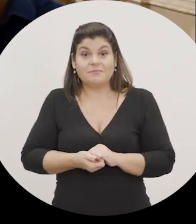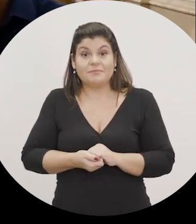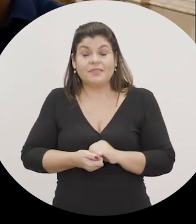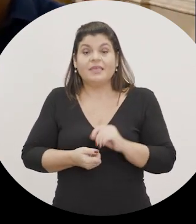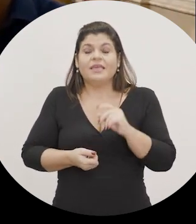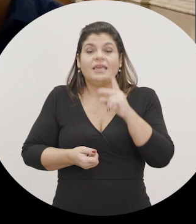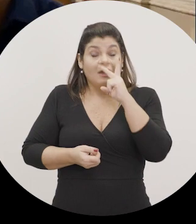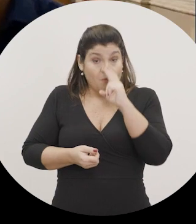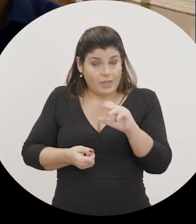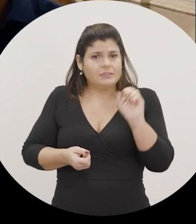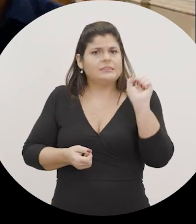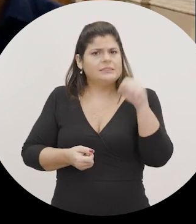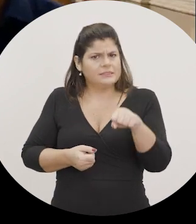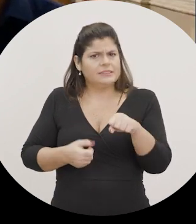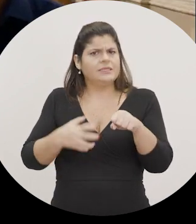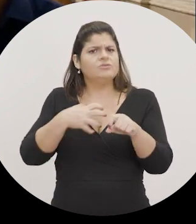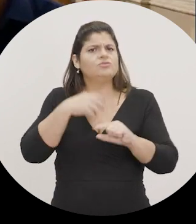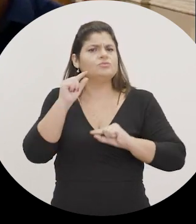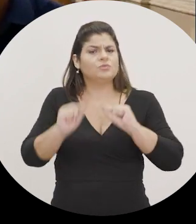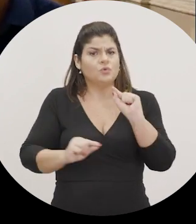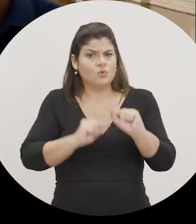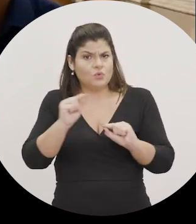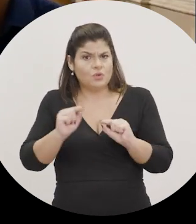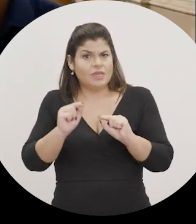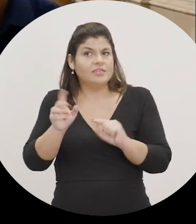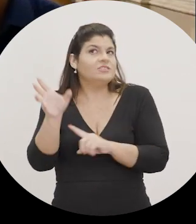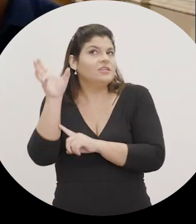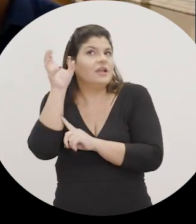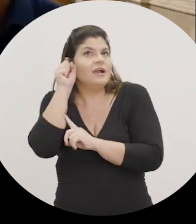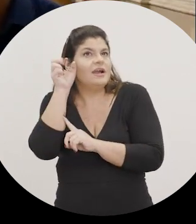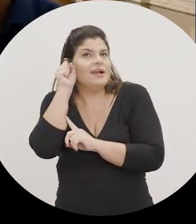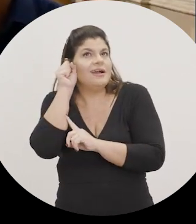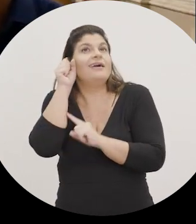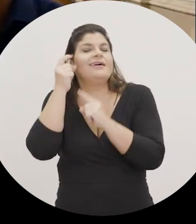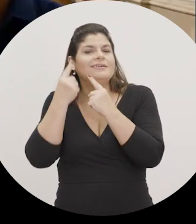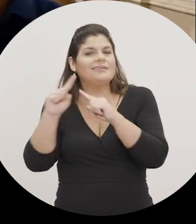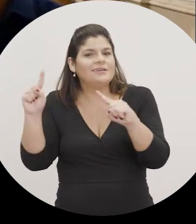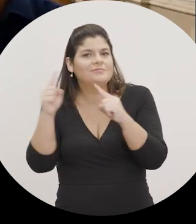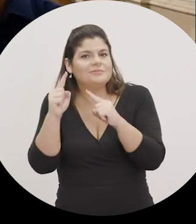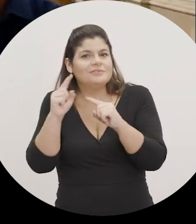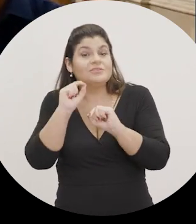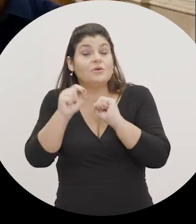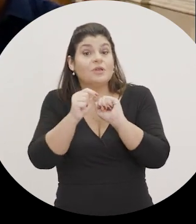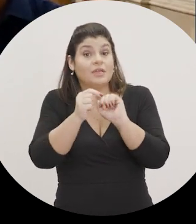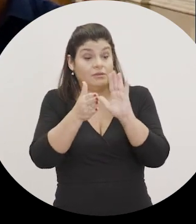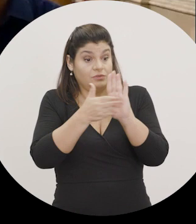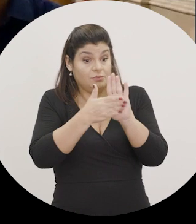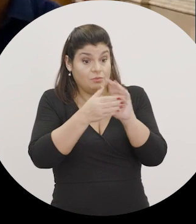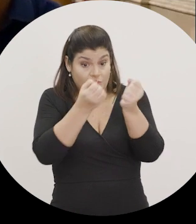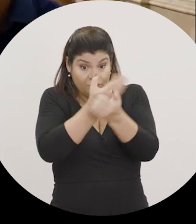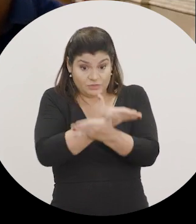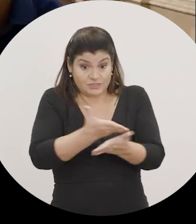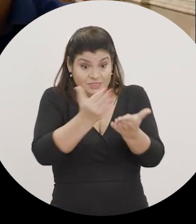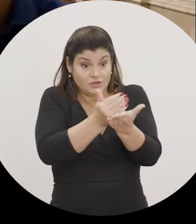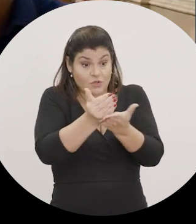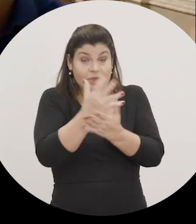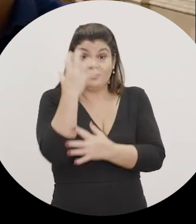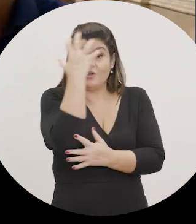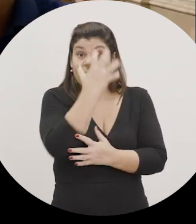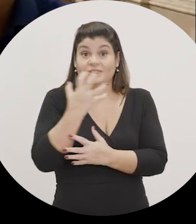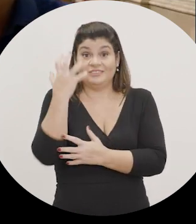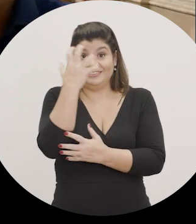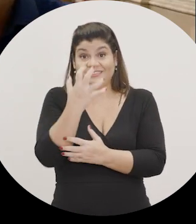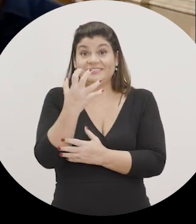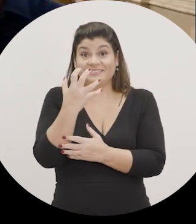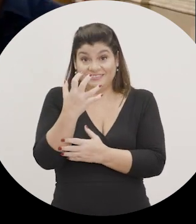Então, eu acho certeza... que esse é um tipo de escuta, né? Que se propõe desde o início do